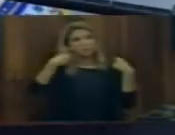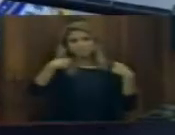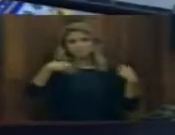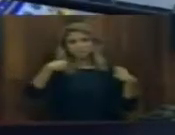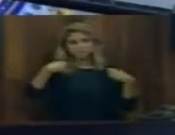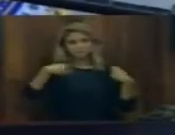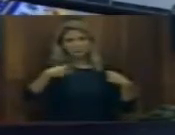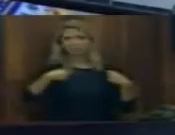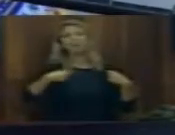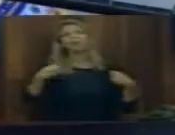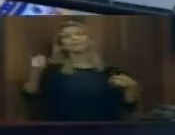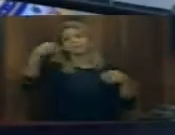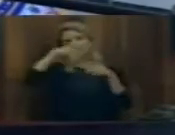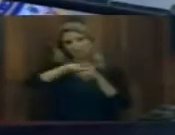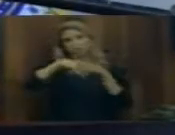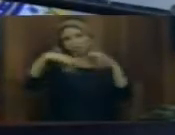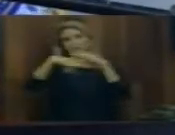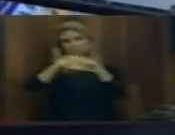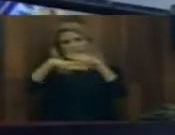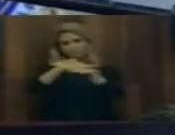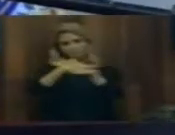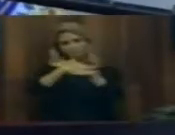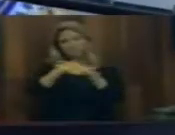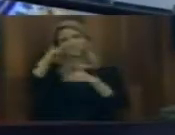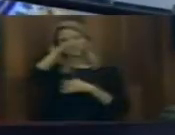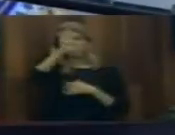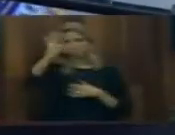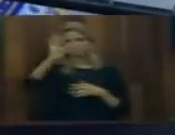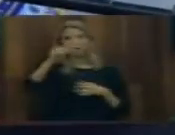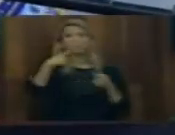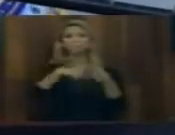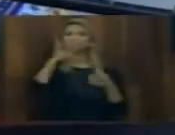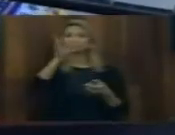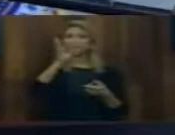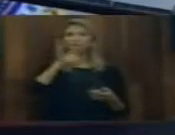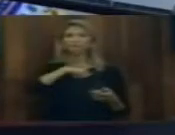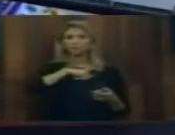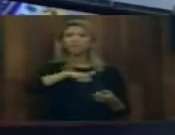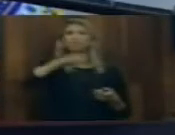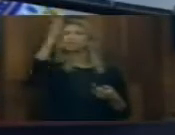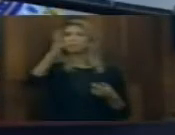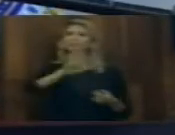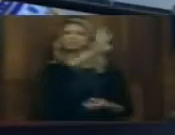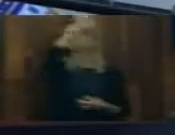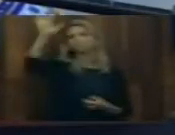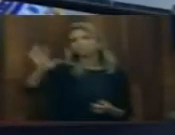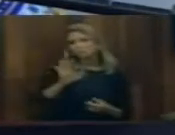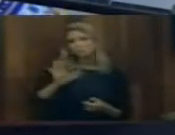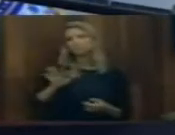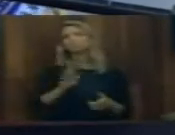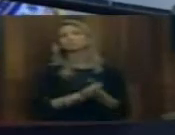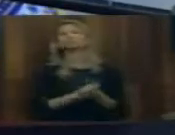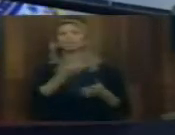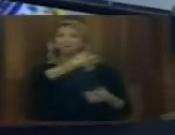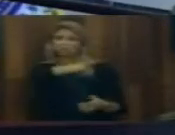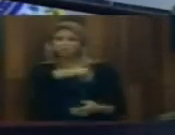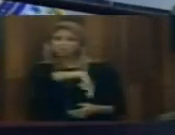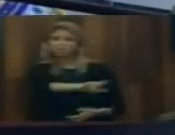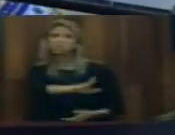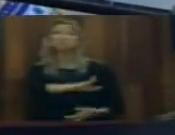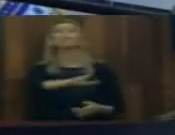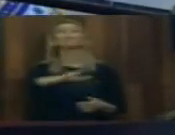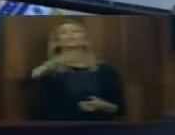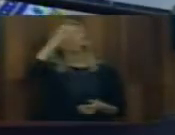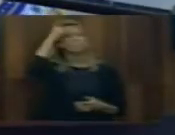ela já existe na nacional. E também a data relacionada à matriz africana no segmento